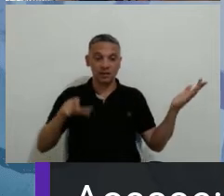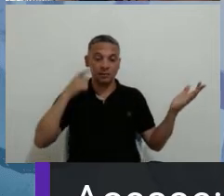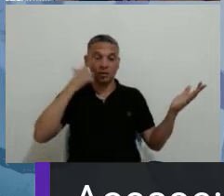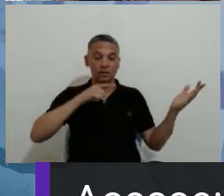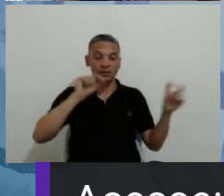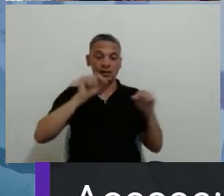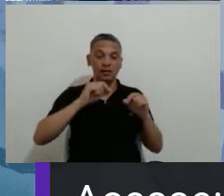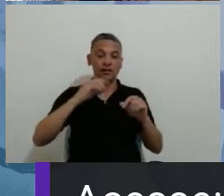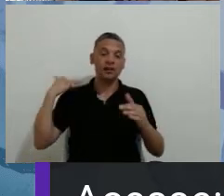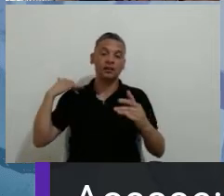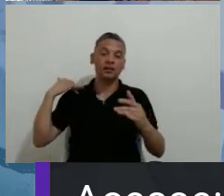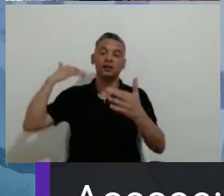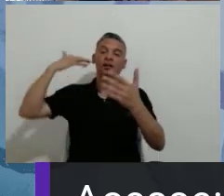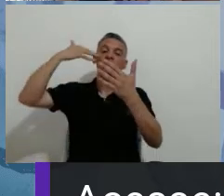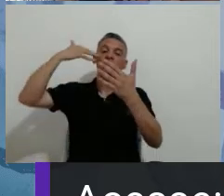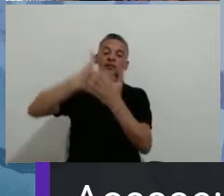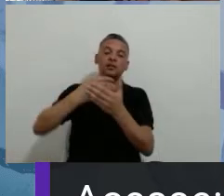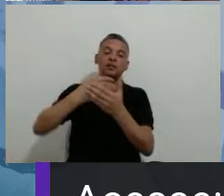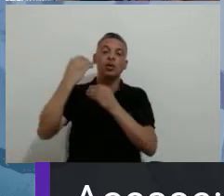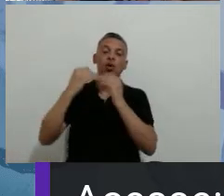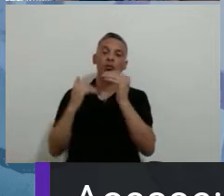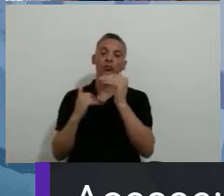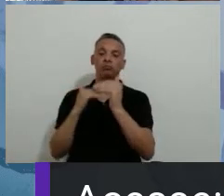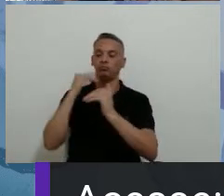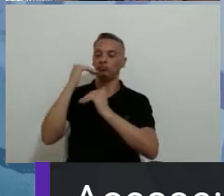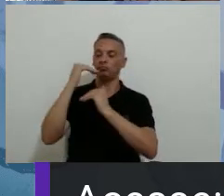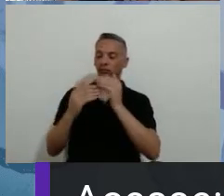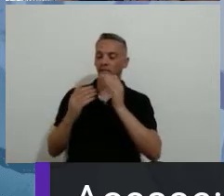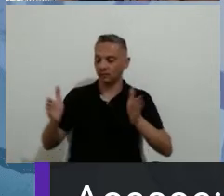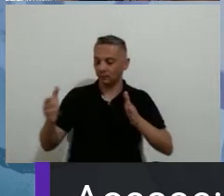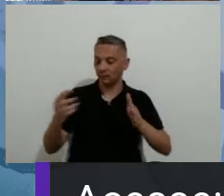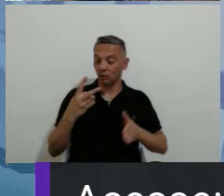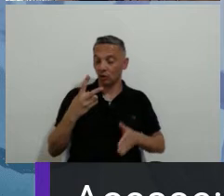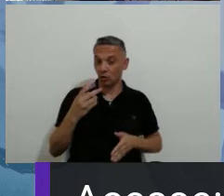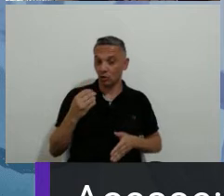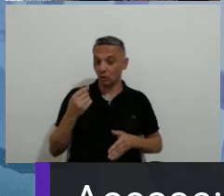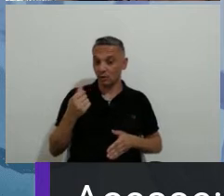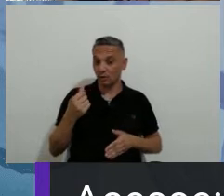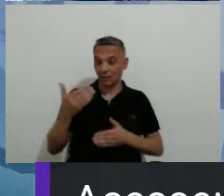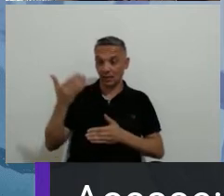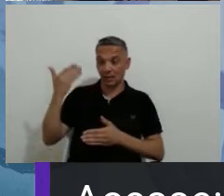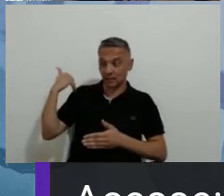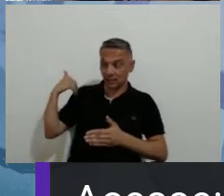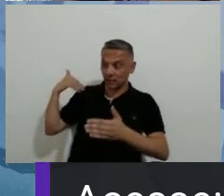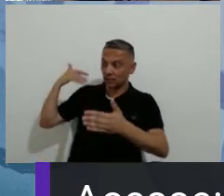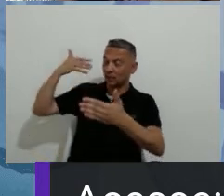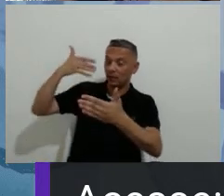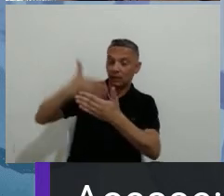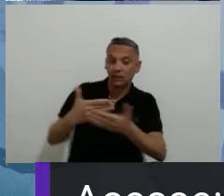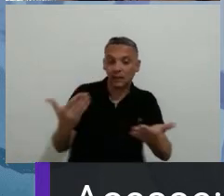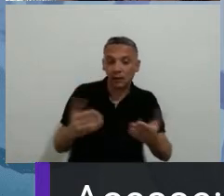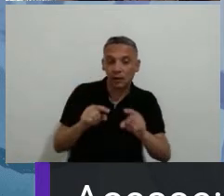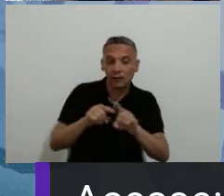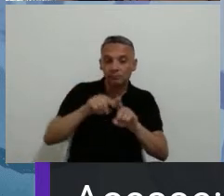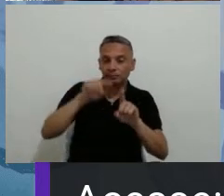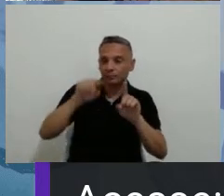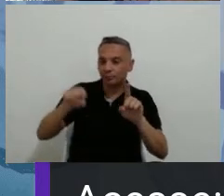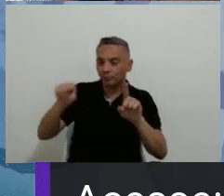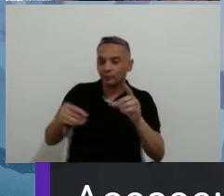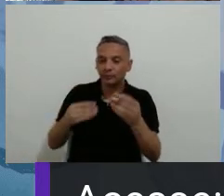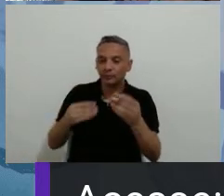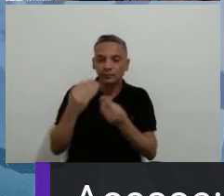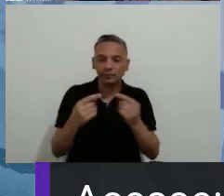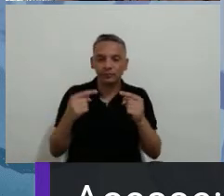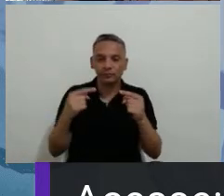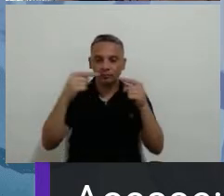histórica, como a gente avançou desde 2016 no que se refere ao acesso à renda para essas